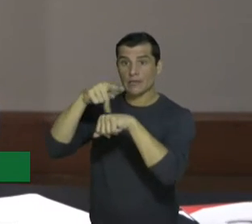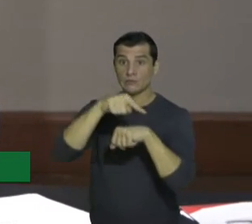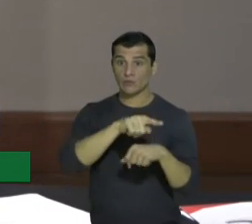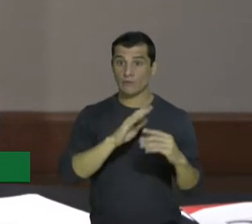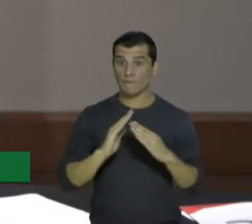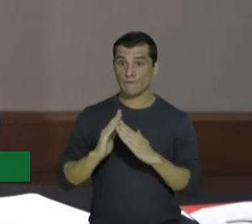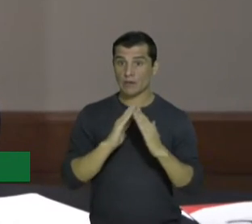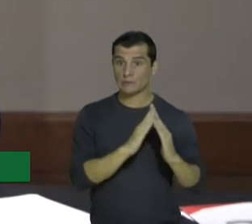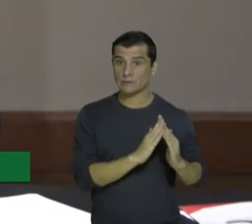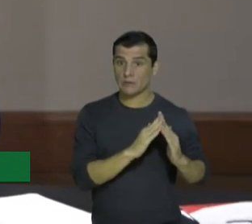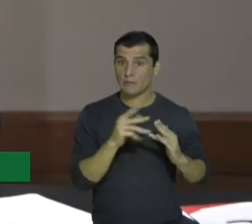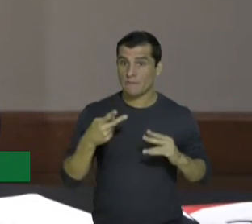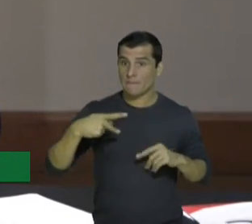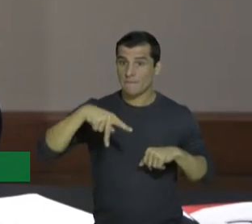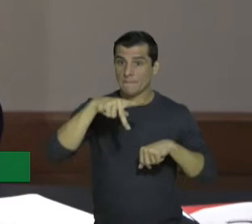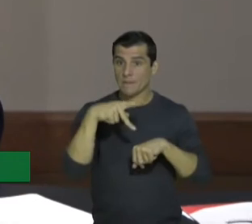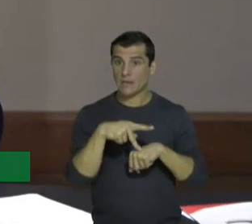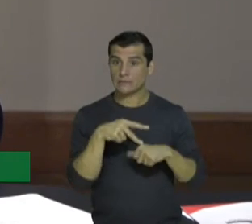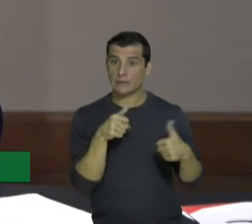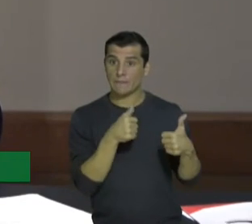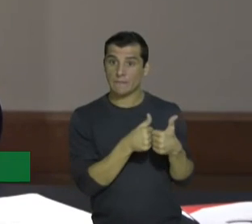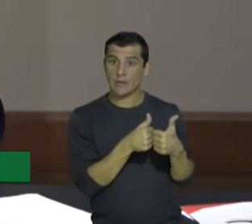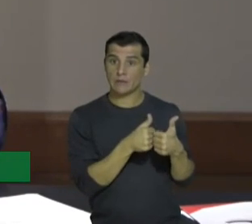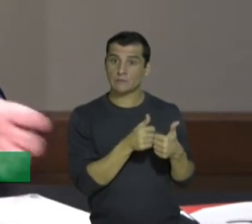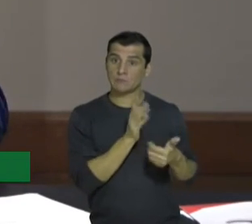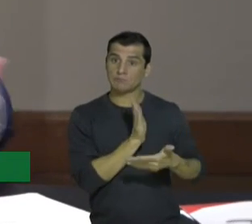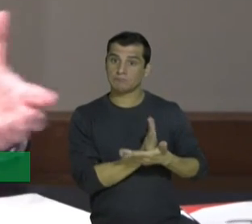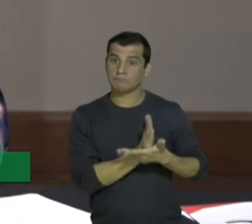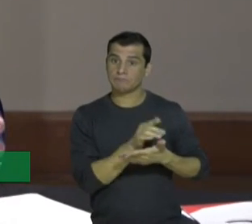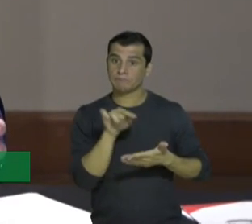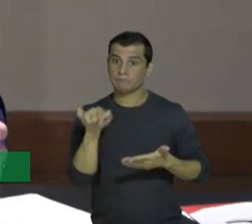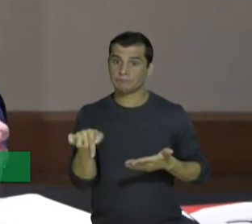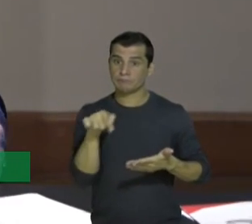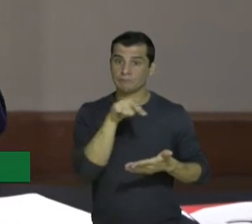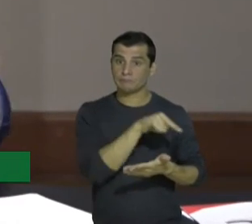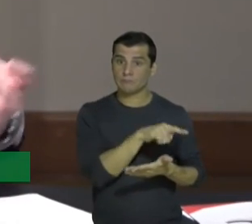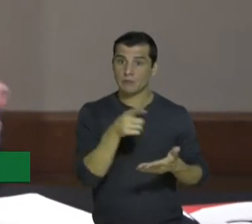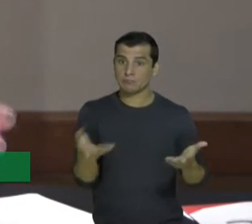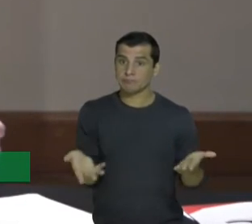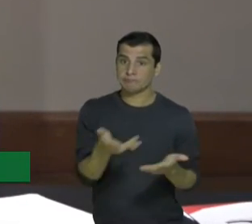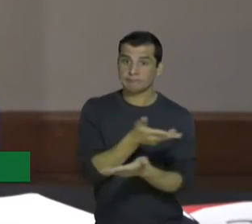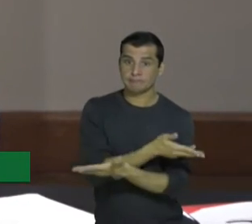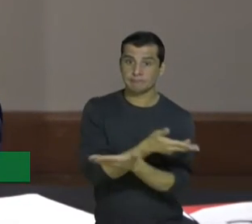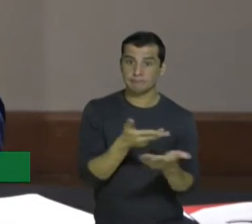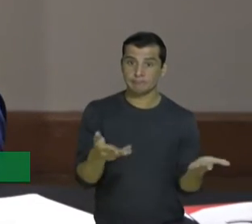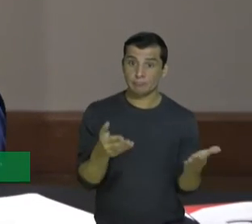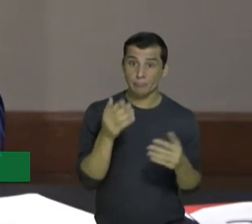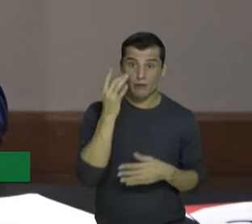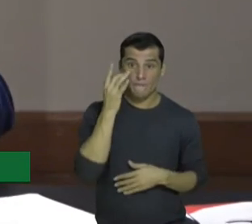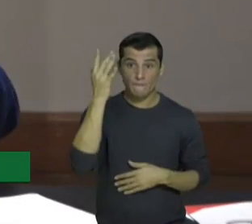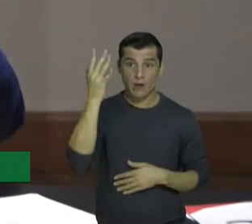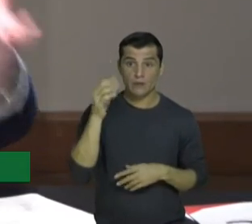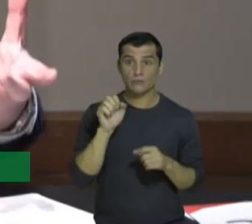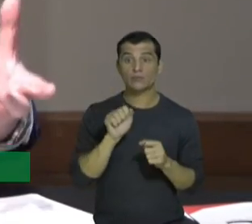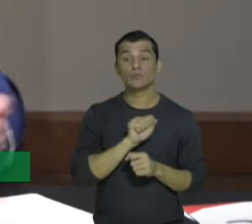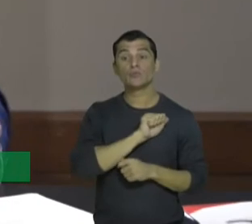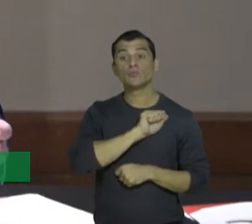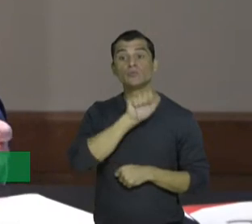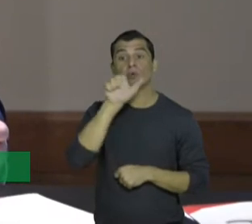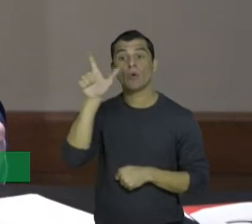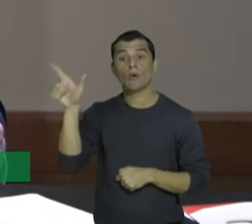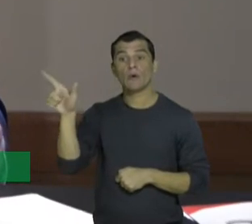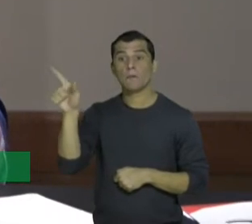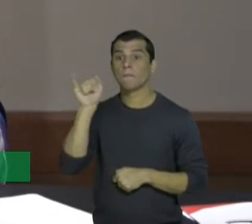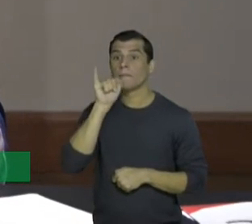porque muitas vezes é muito mais fácil você até exportar e interagir com os nossos vizinhos aqui do que talvez